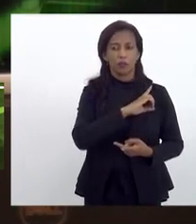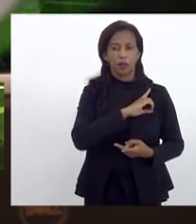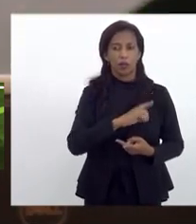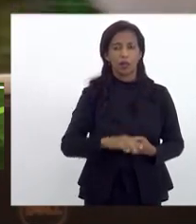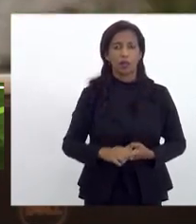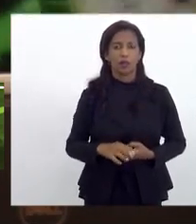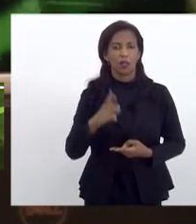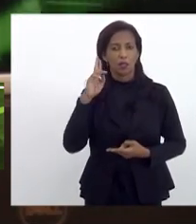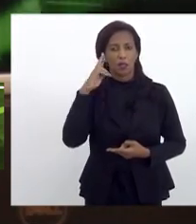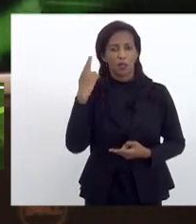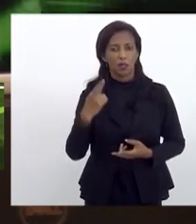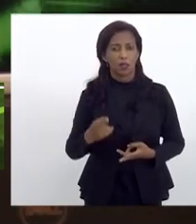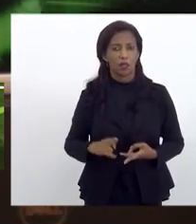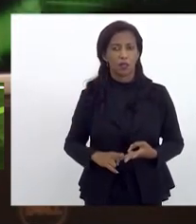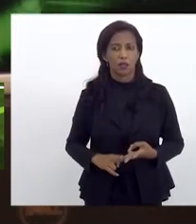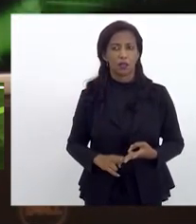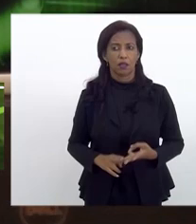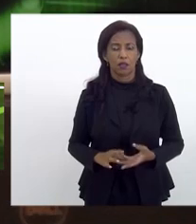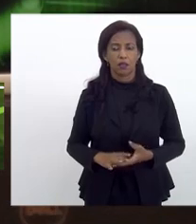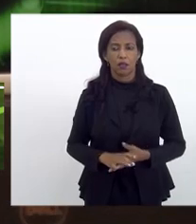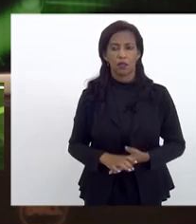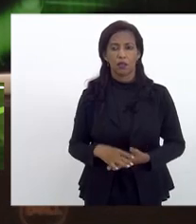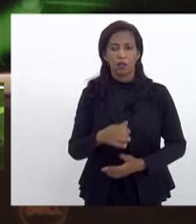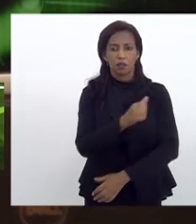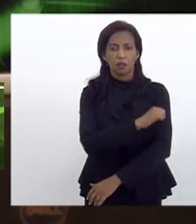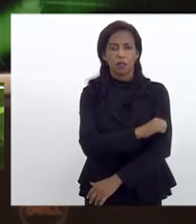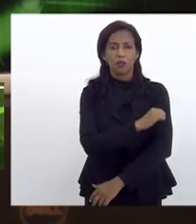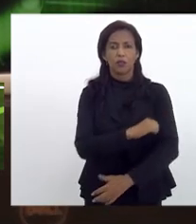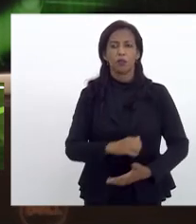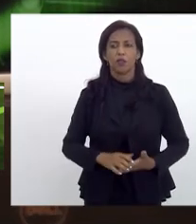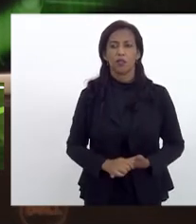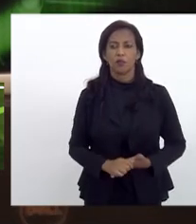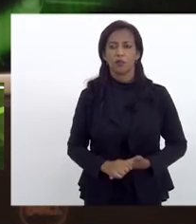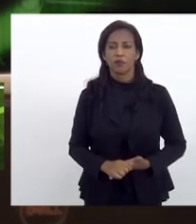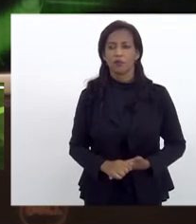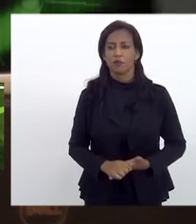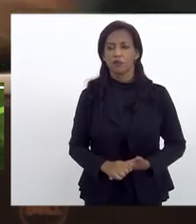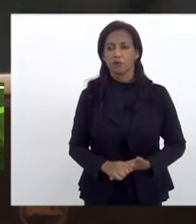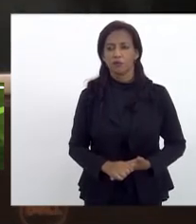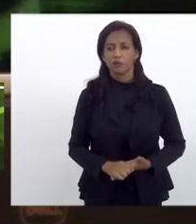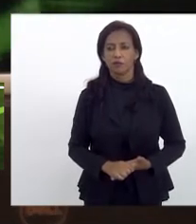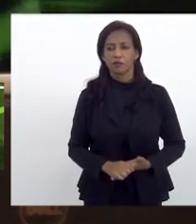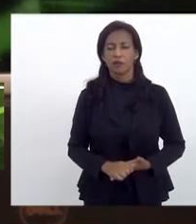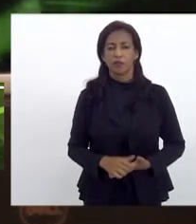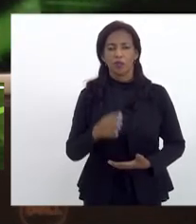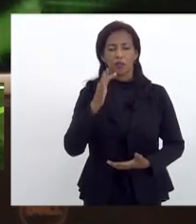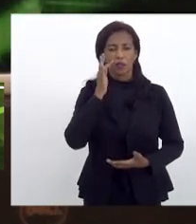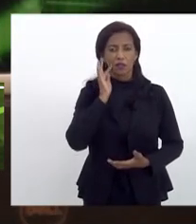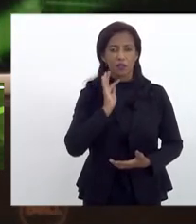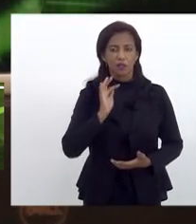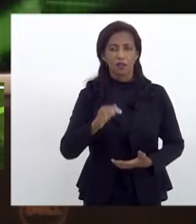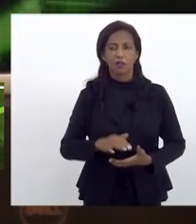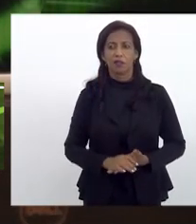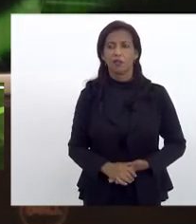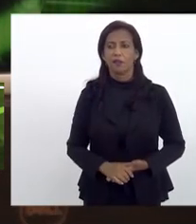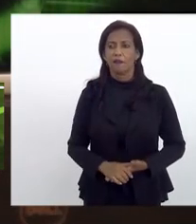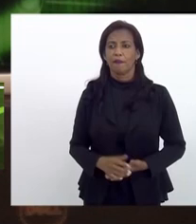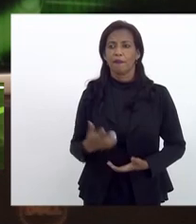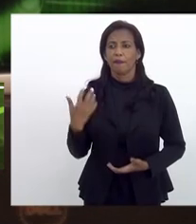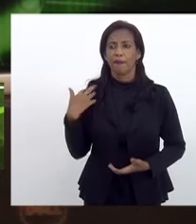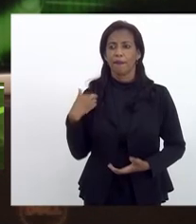Renata Enfermeira Os homologados valem Serafim Quer falar